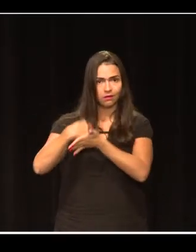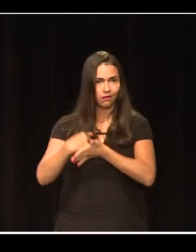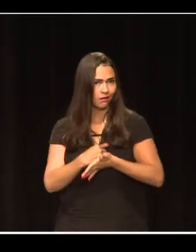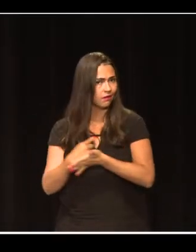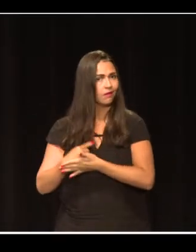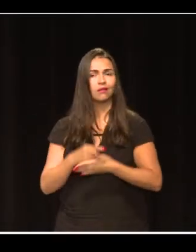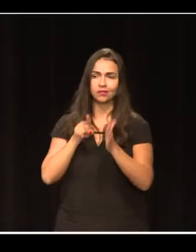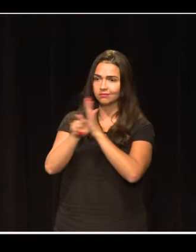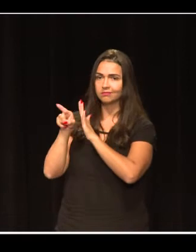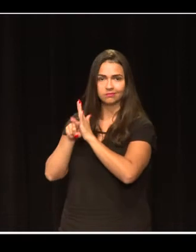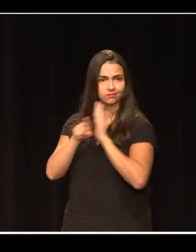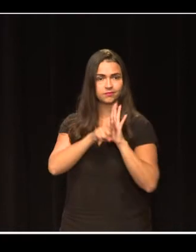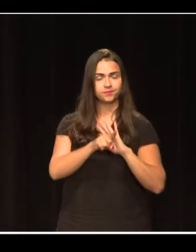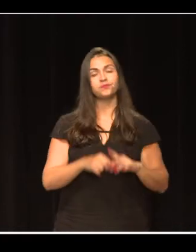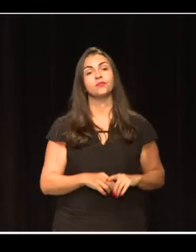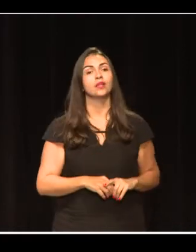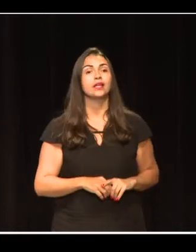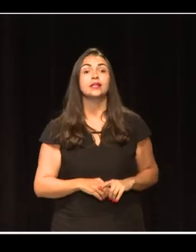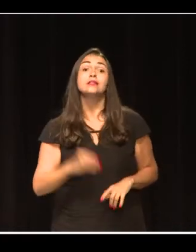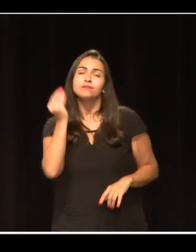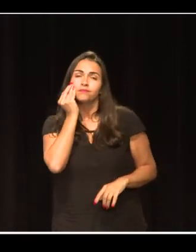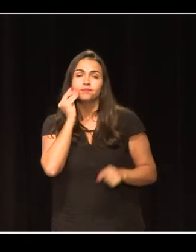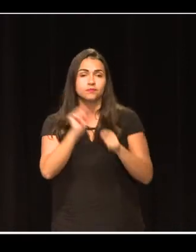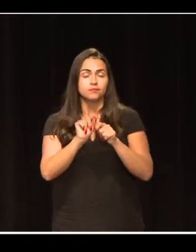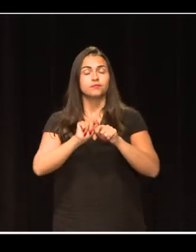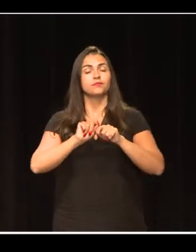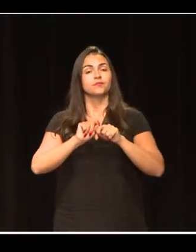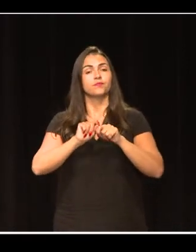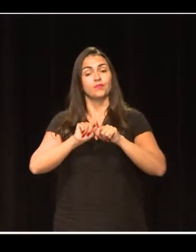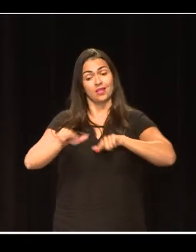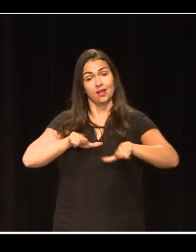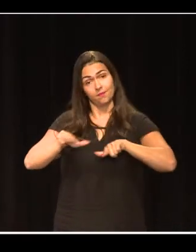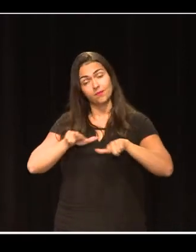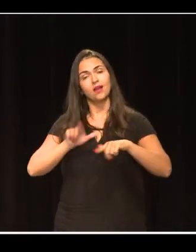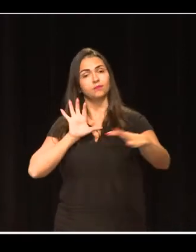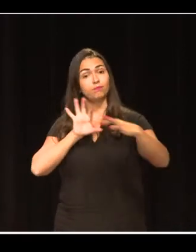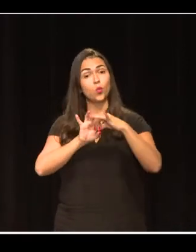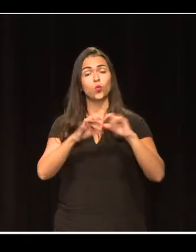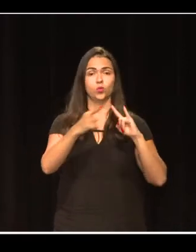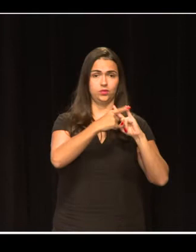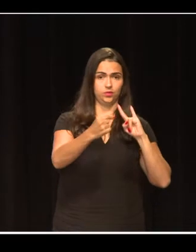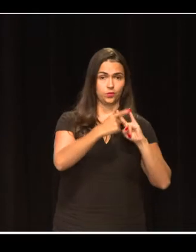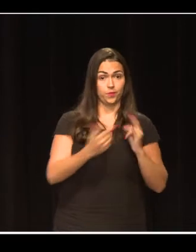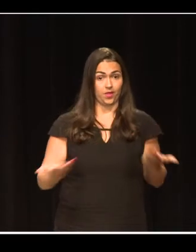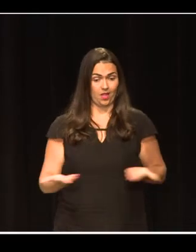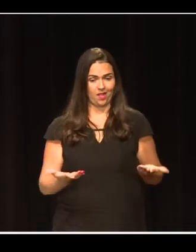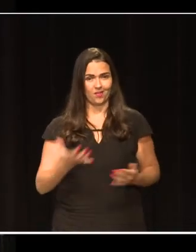A gente busca também fazer atividades integradas com o DESU, né? Então, esse semestre, a